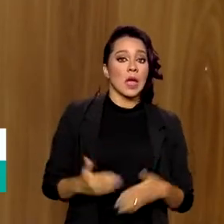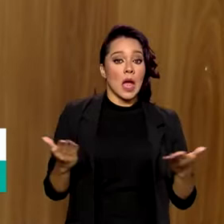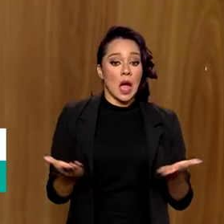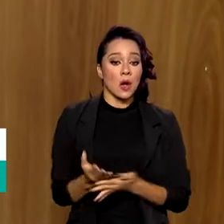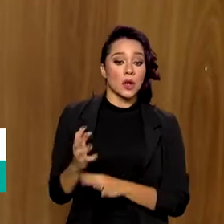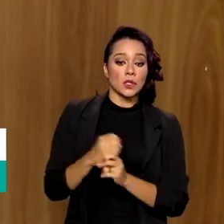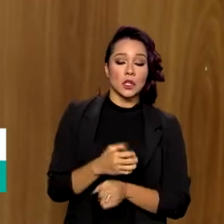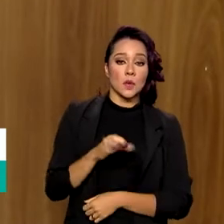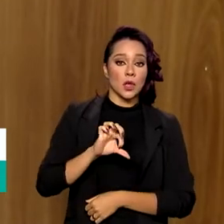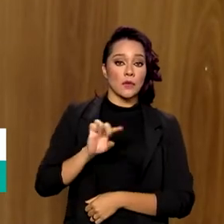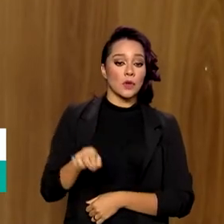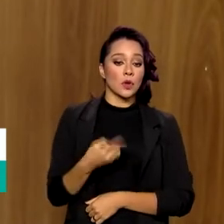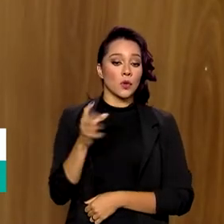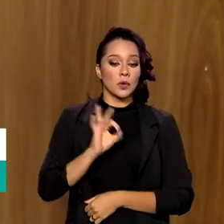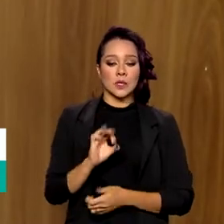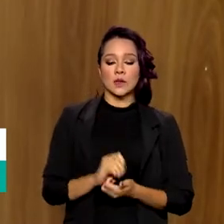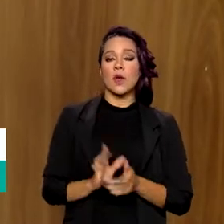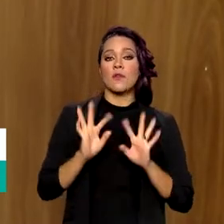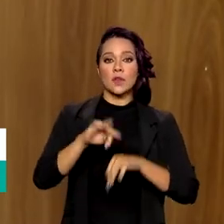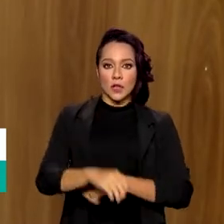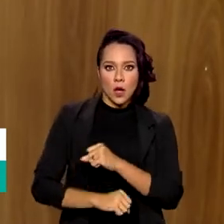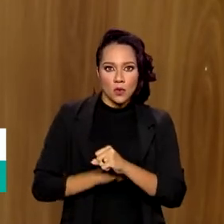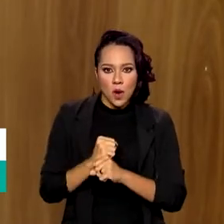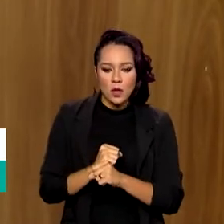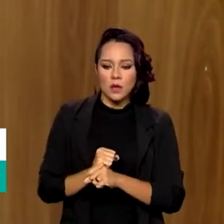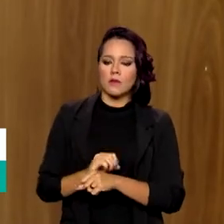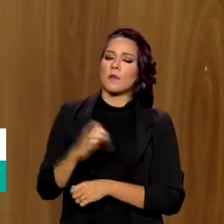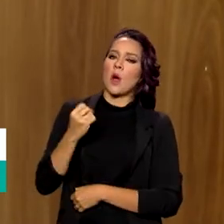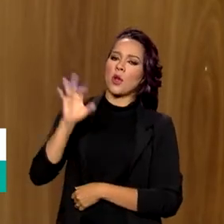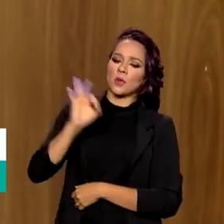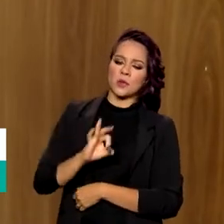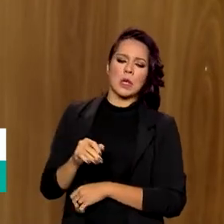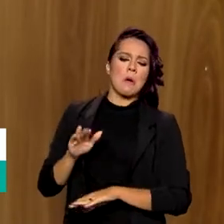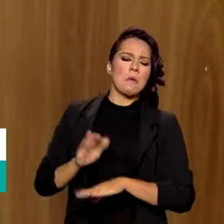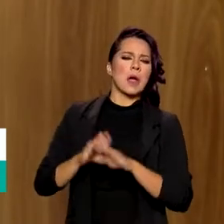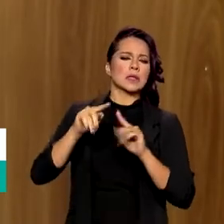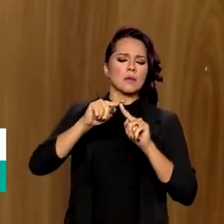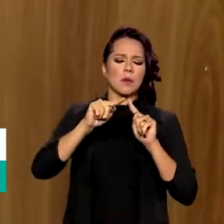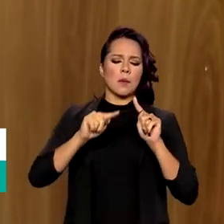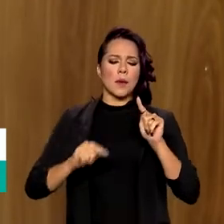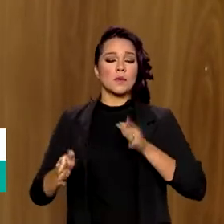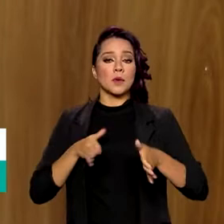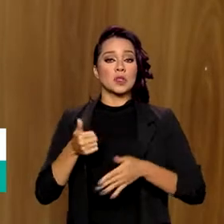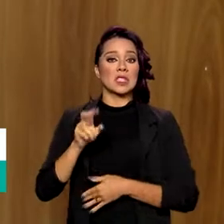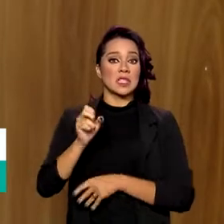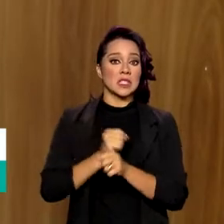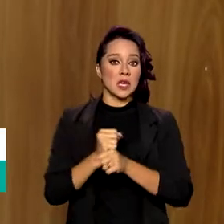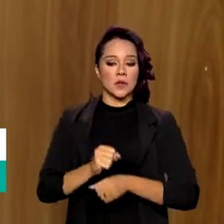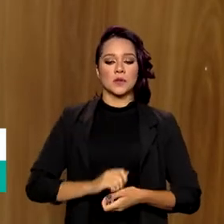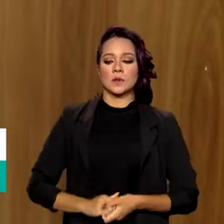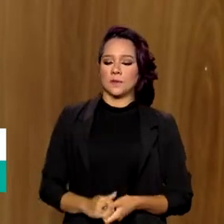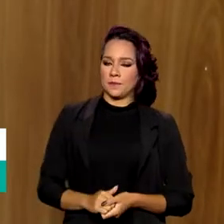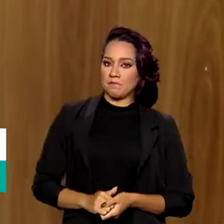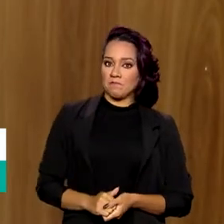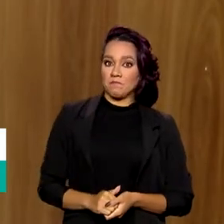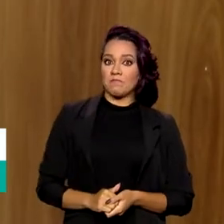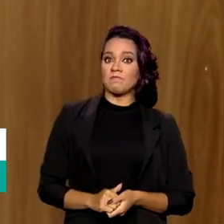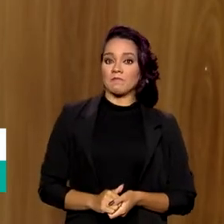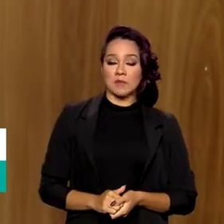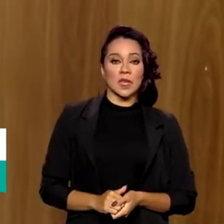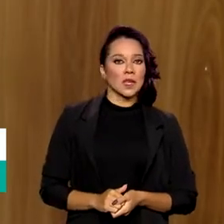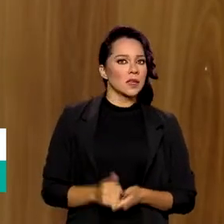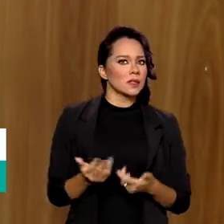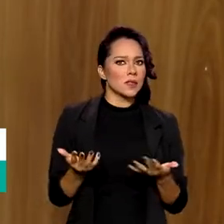tá agora em 9,1 vai ser a taxa mais baixa dos últimos 15 anos e a coisa mais